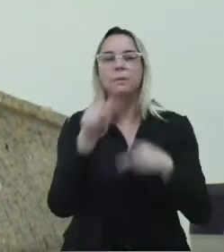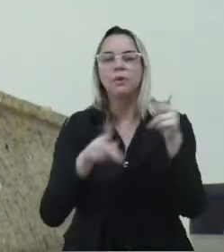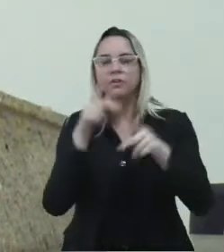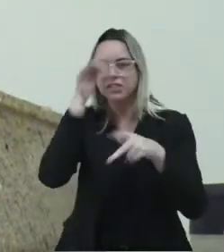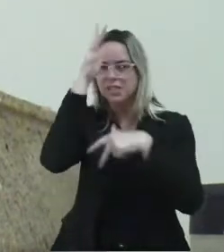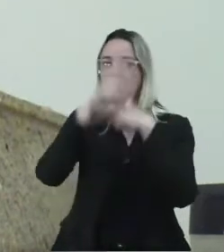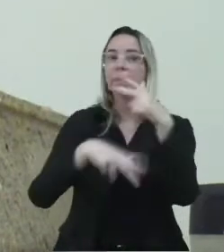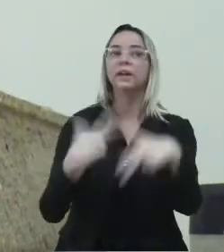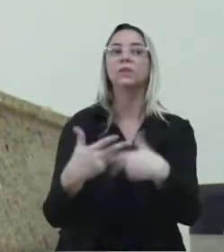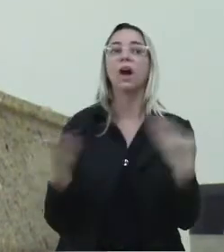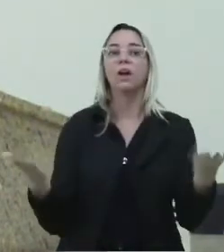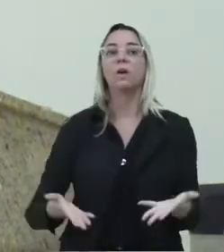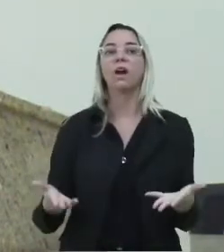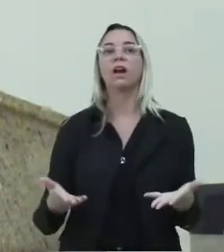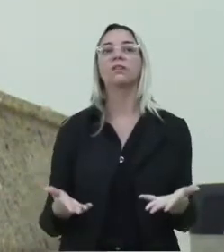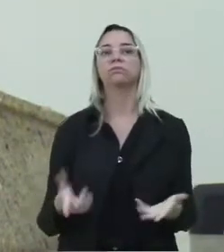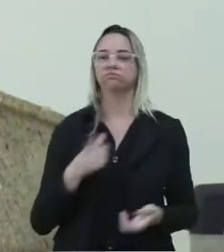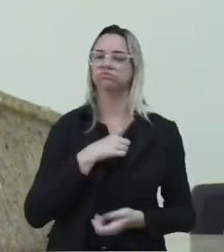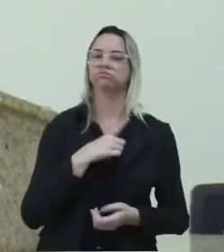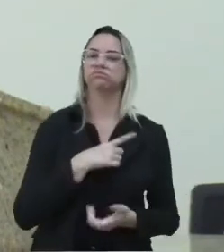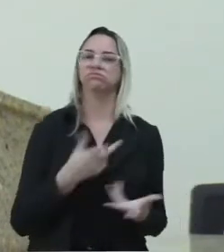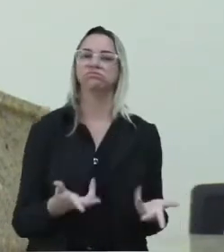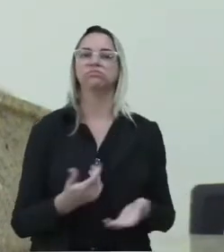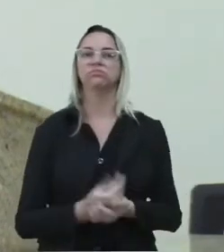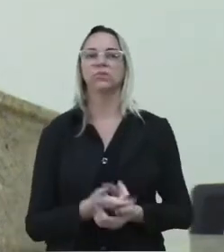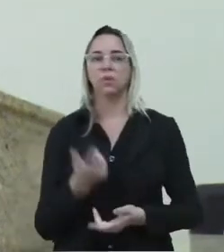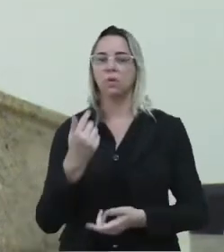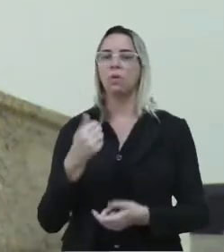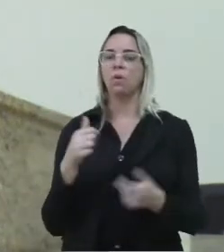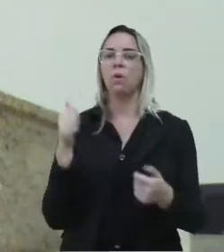a casa foi feita e foi recuperada.